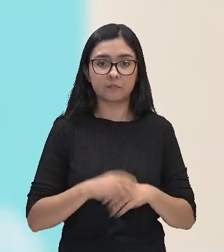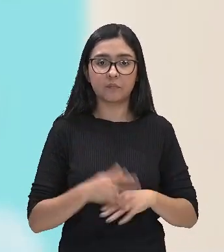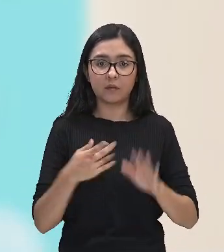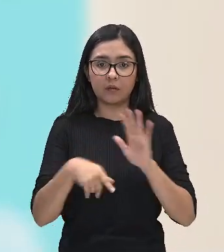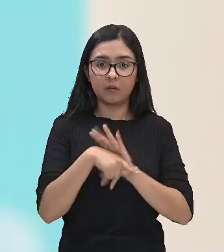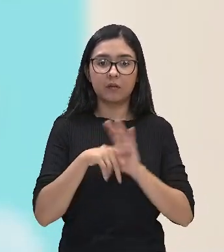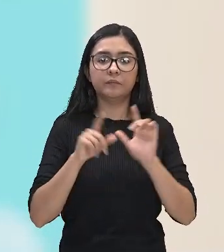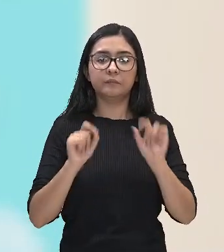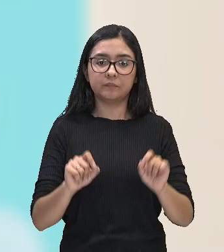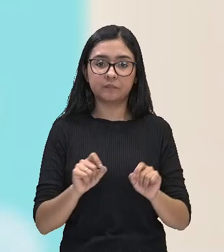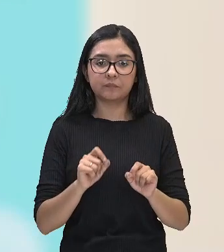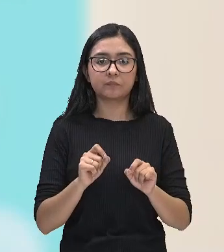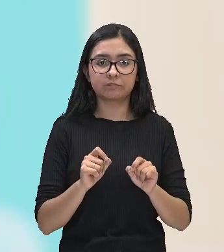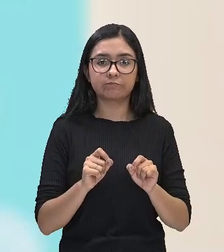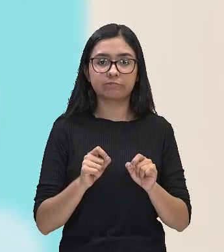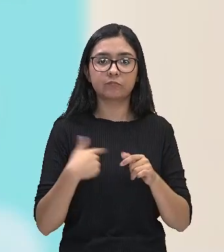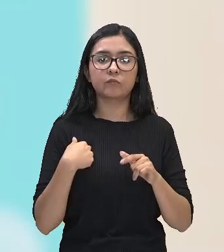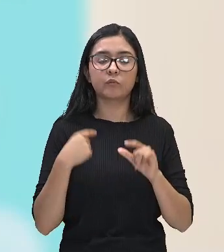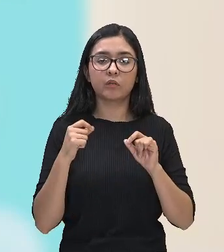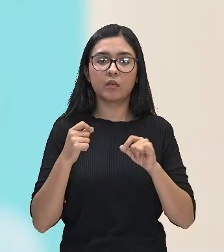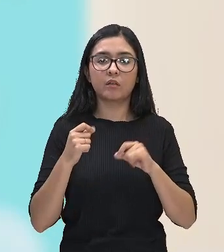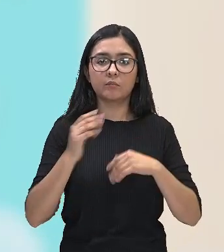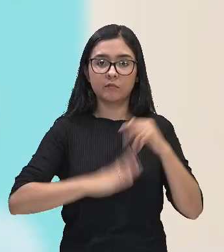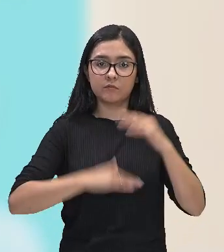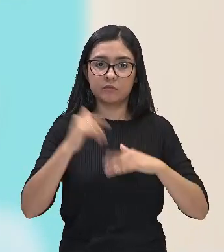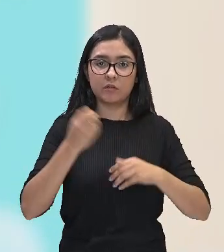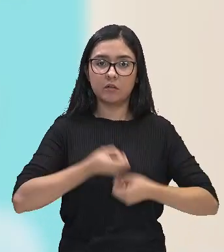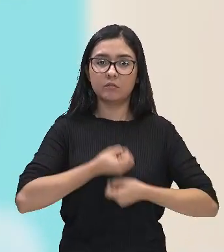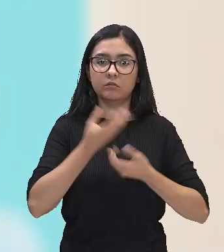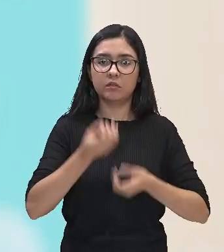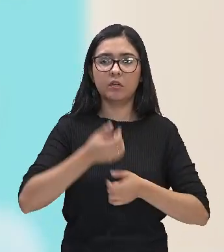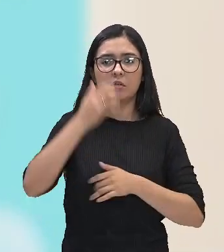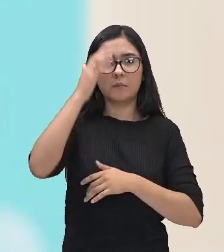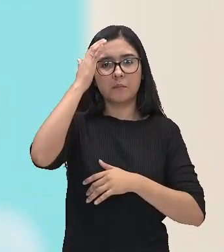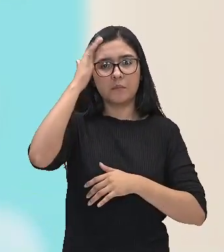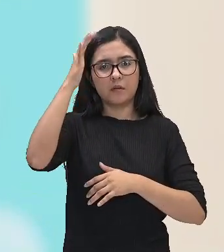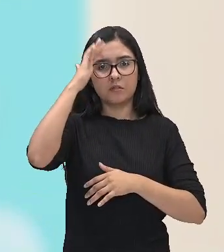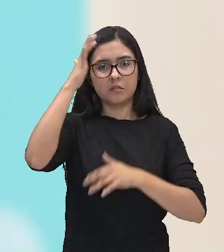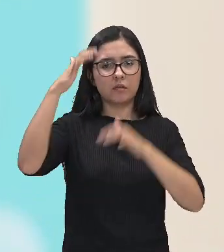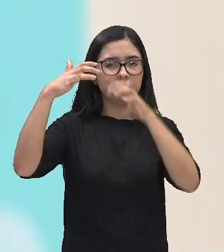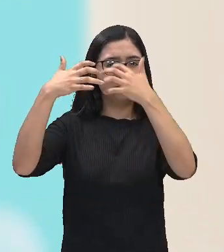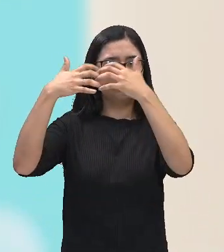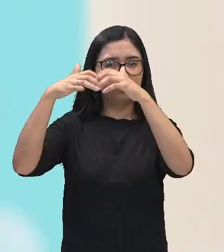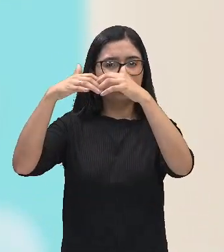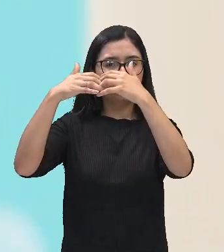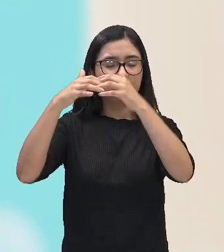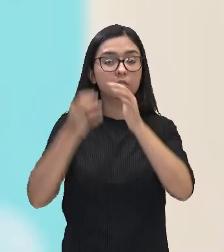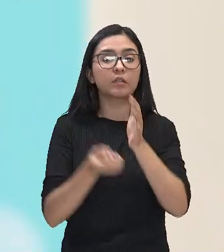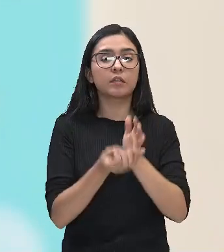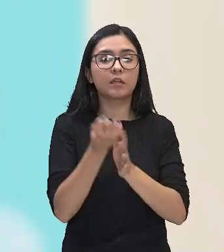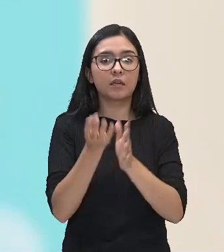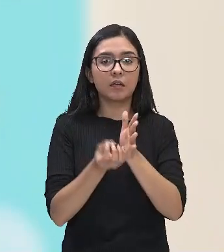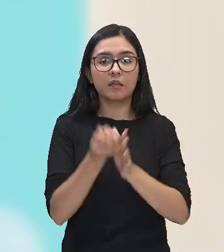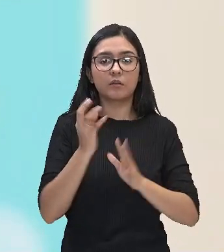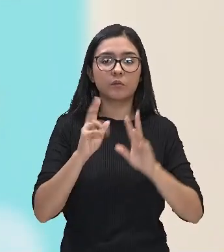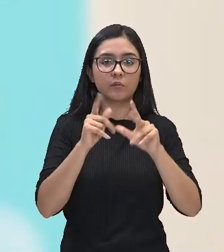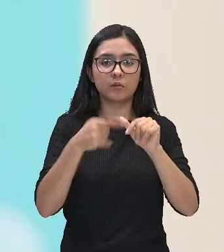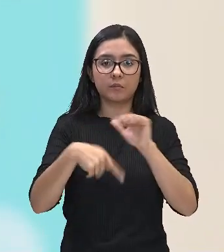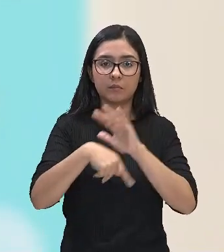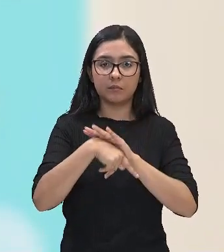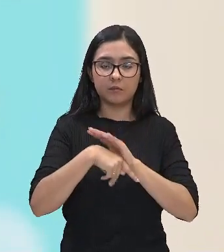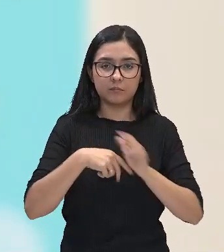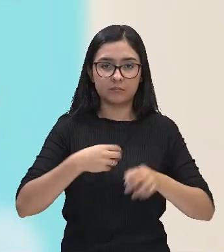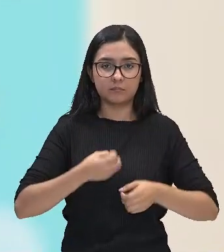parte do trabalho do poeta, né? Ele imaginar, ele criar. Então, tudo isso